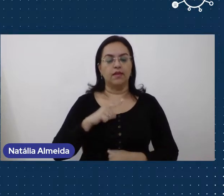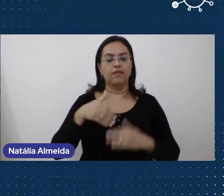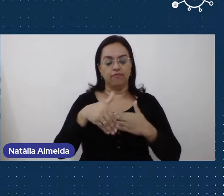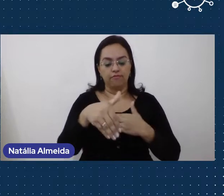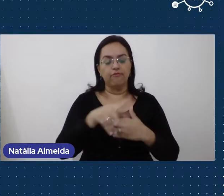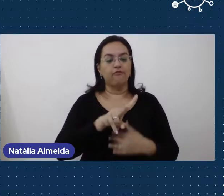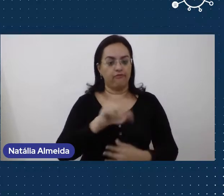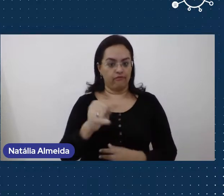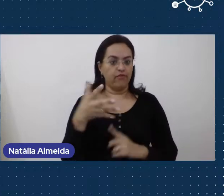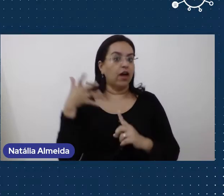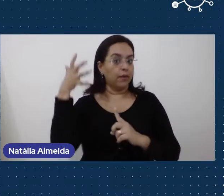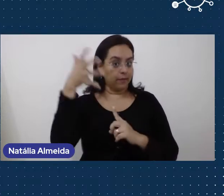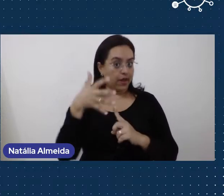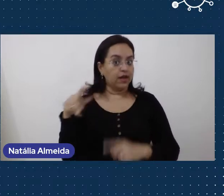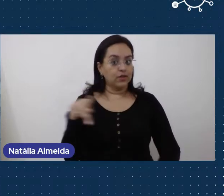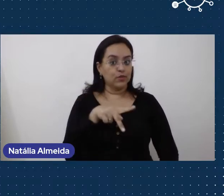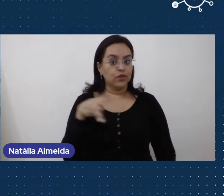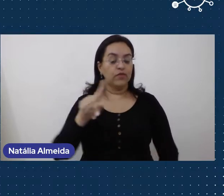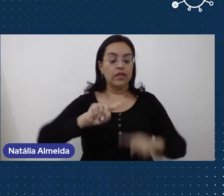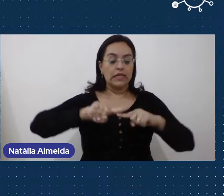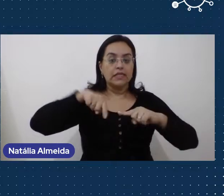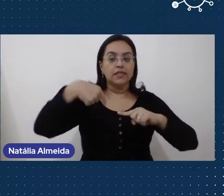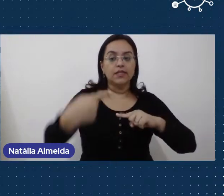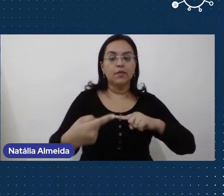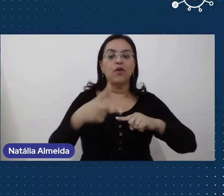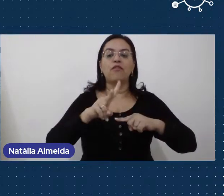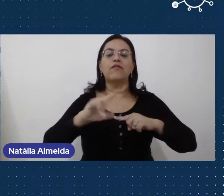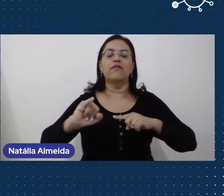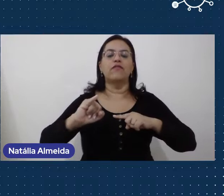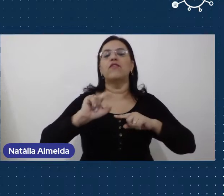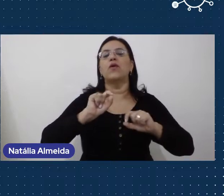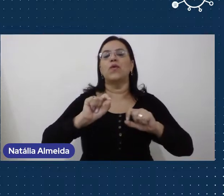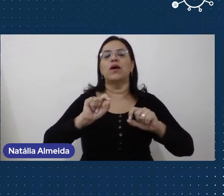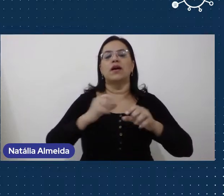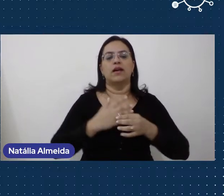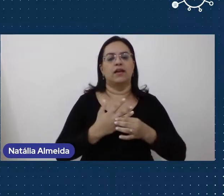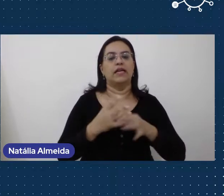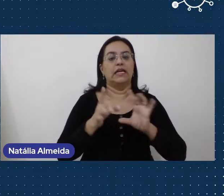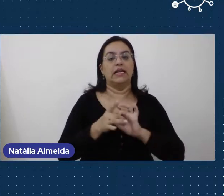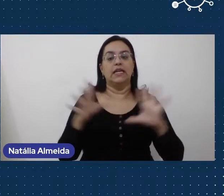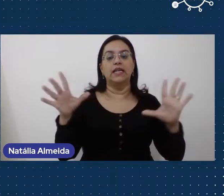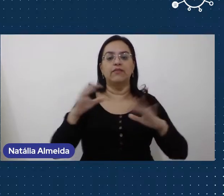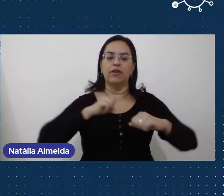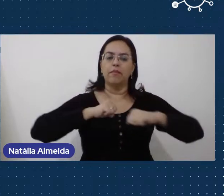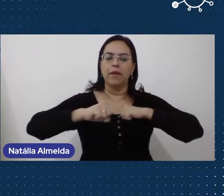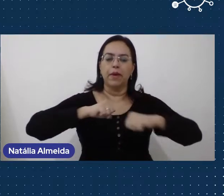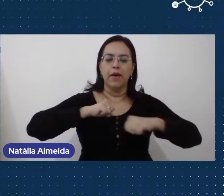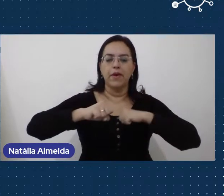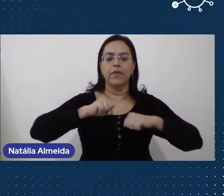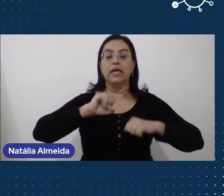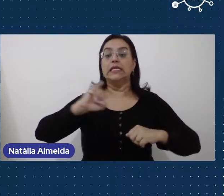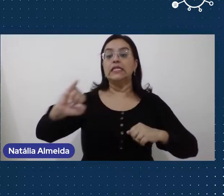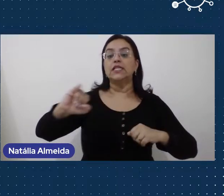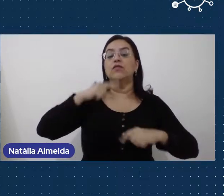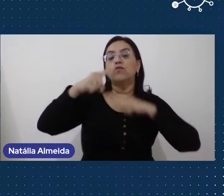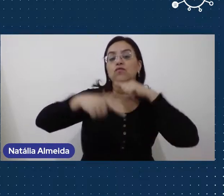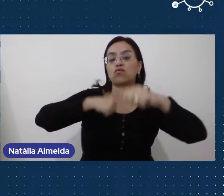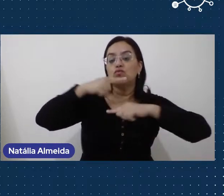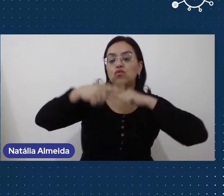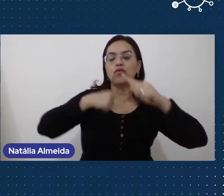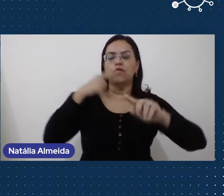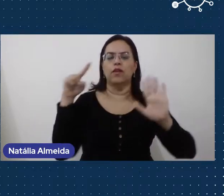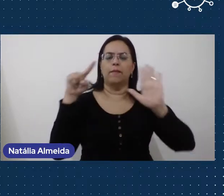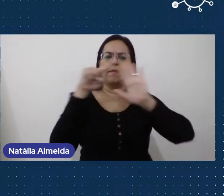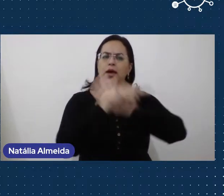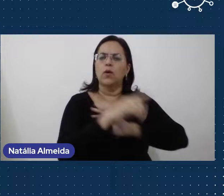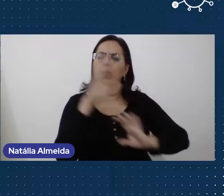da palestra do professor, e depois nós abriremos para as interações. Então, quem tiver alguma pergunta, alguma dúvida